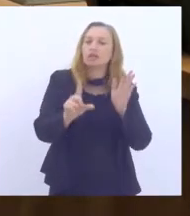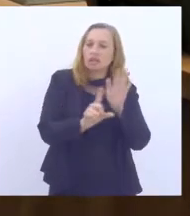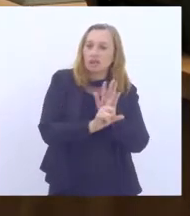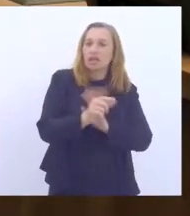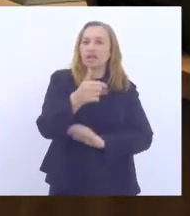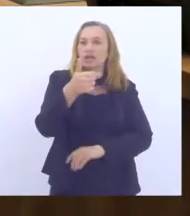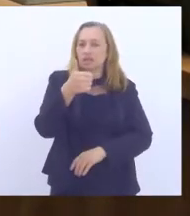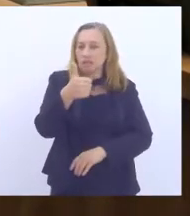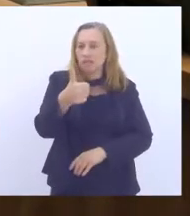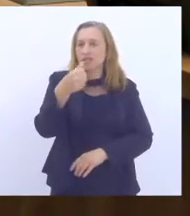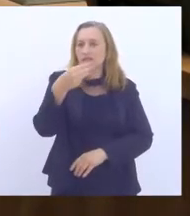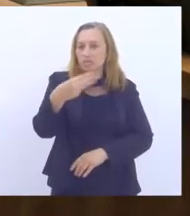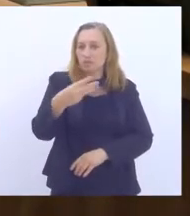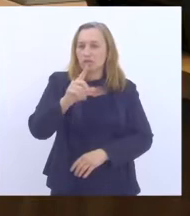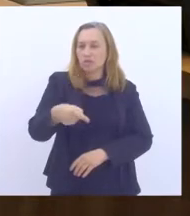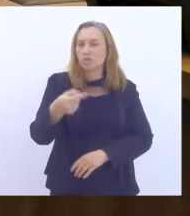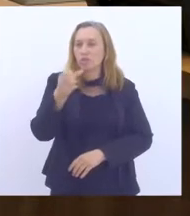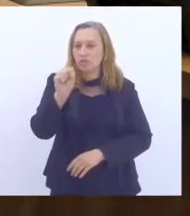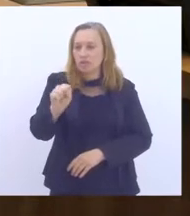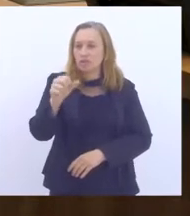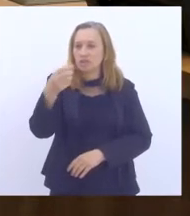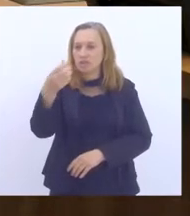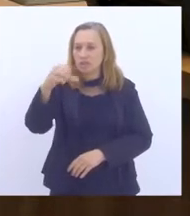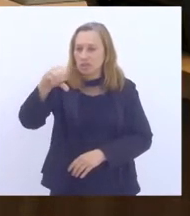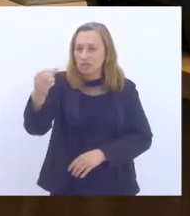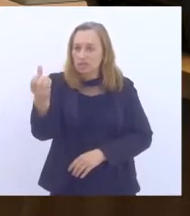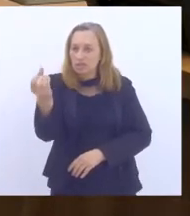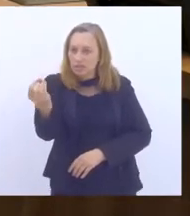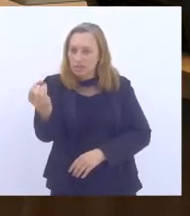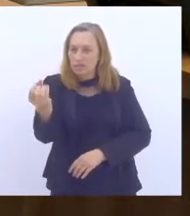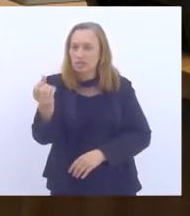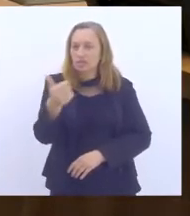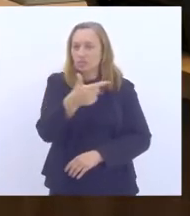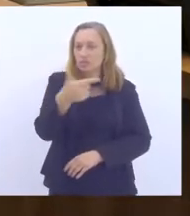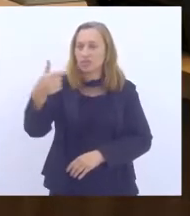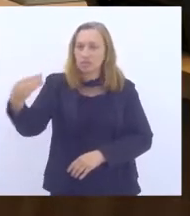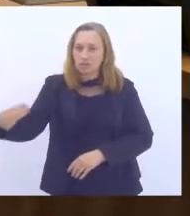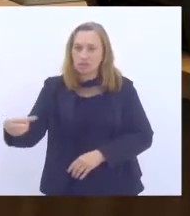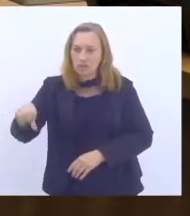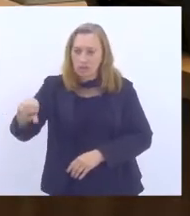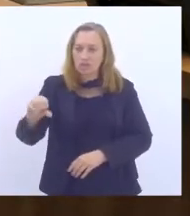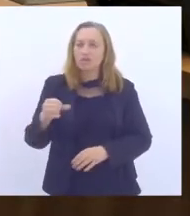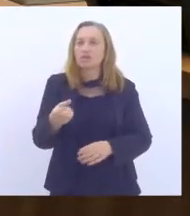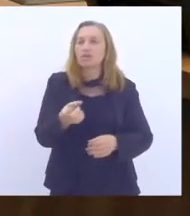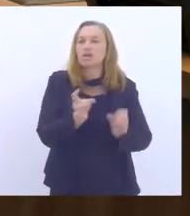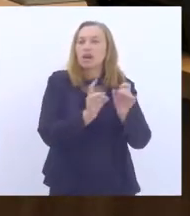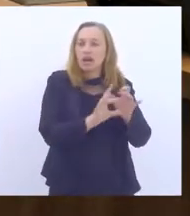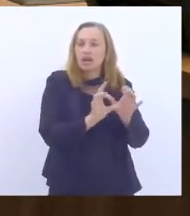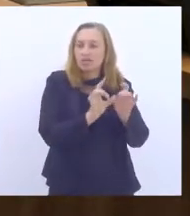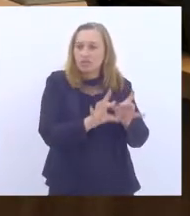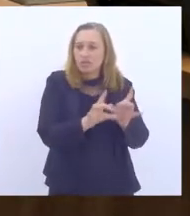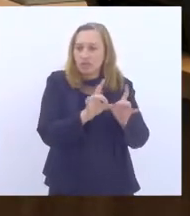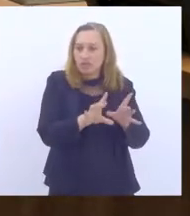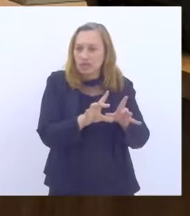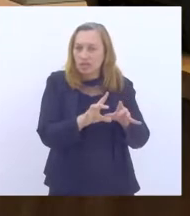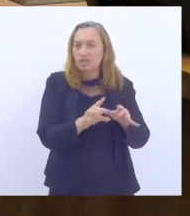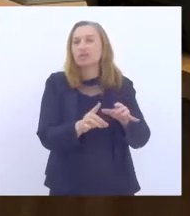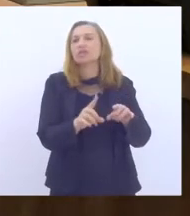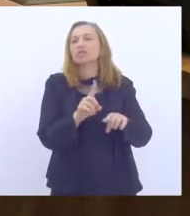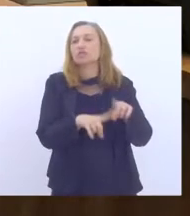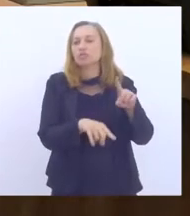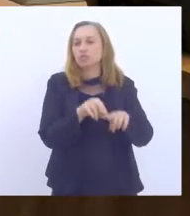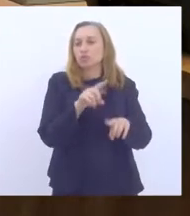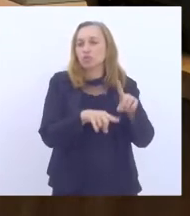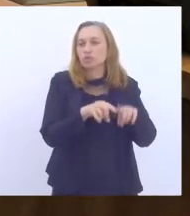13.860 de 2019 para dispor sobre a elaboração EA comercialização dos produtos alimentícios